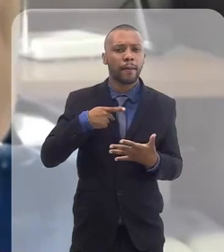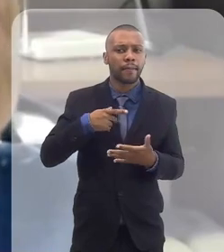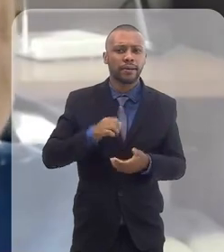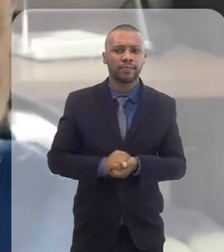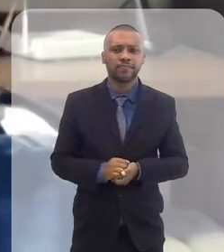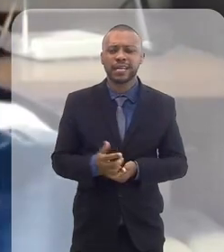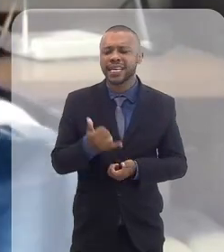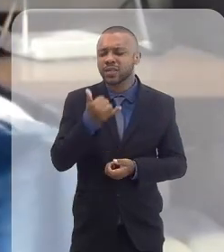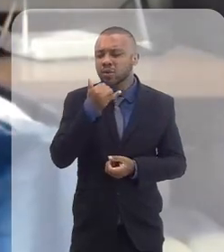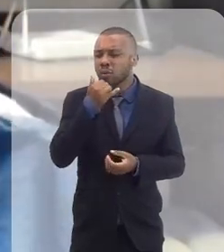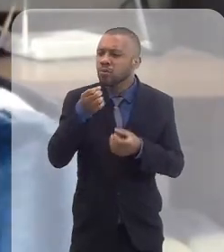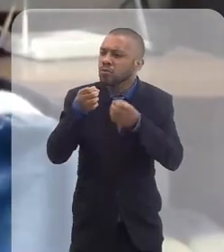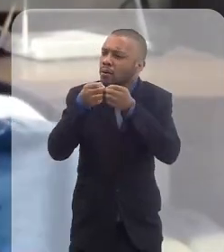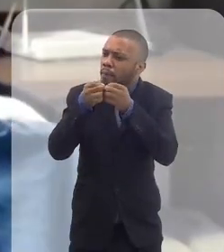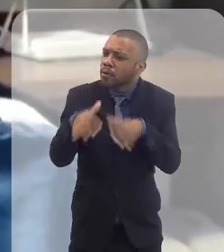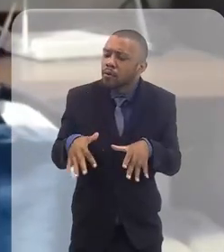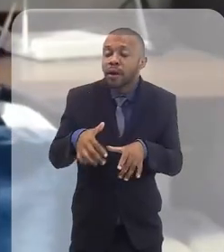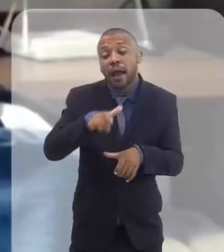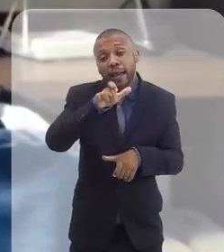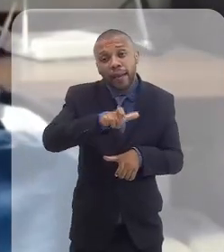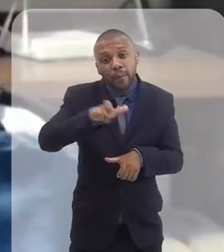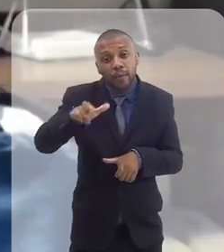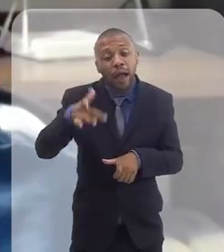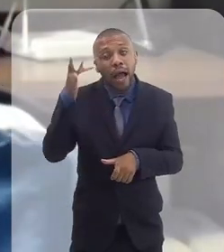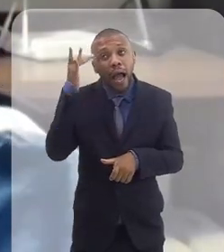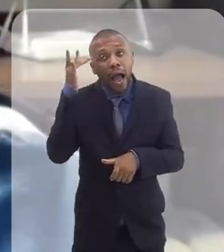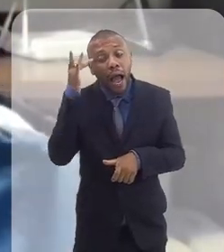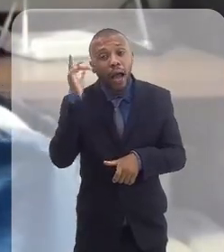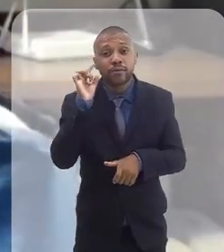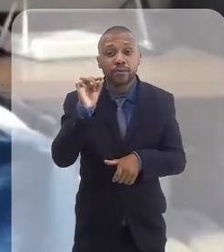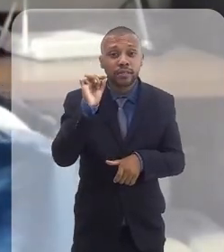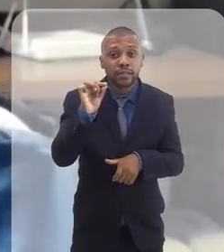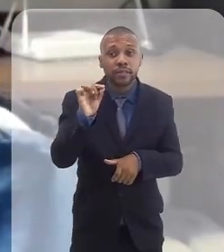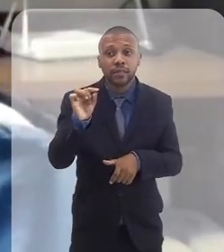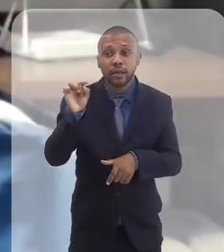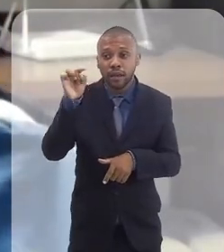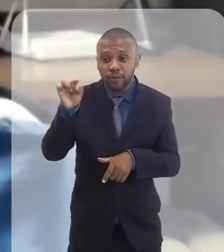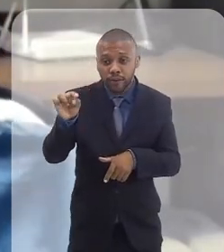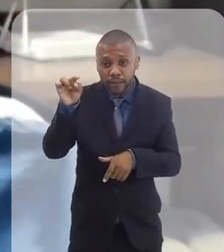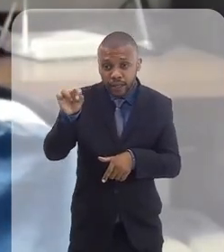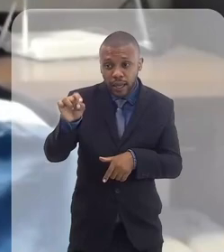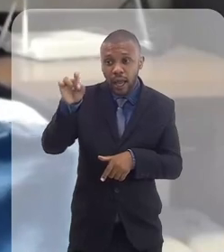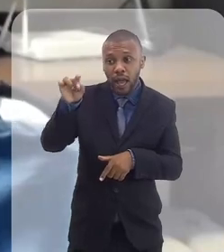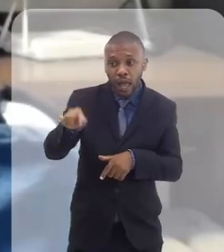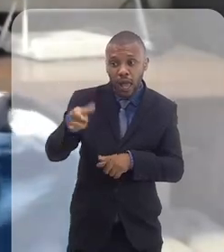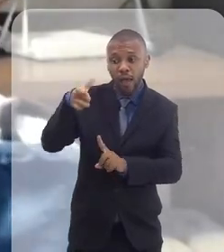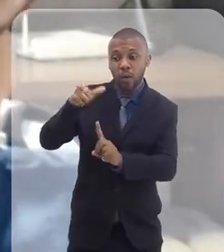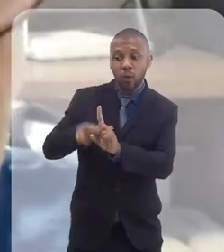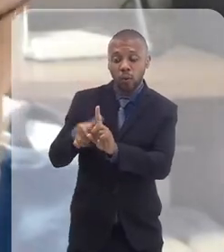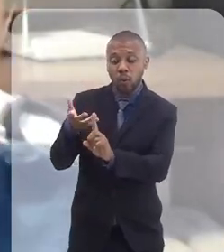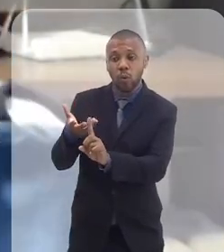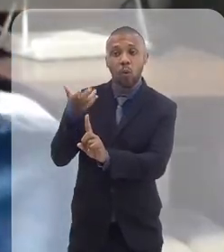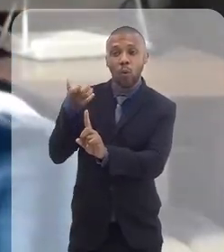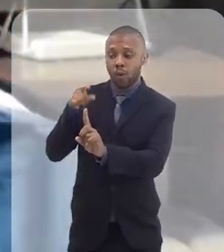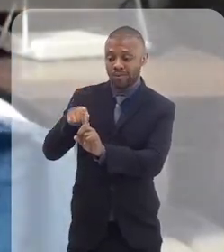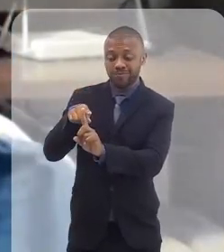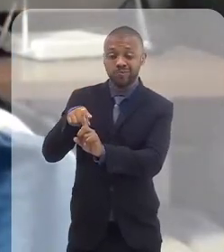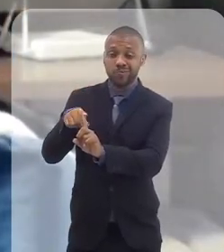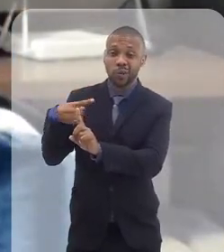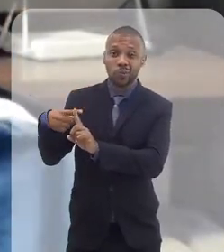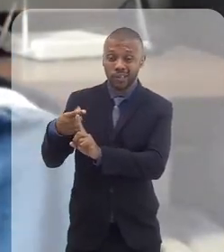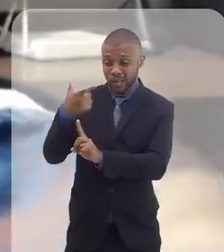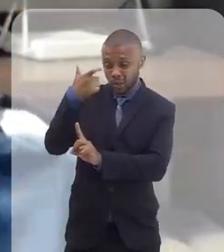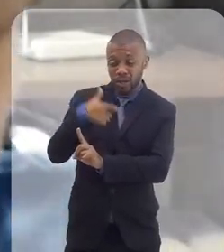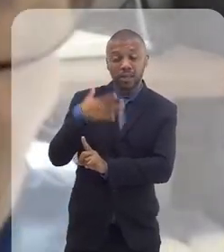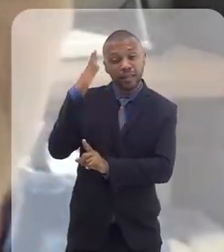ele dizia para mim, eu estou te prejudicando, porque as pessoas acham que você é o que você é por causa